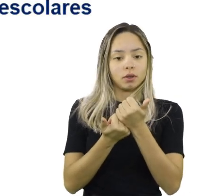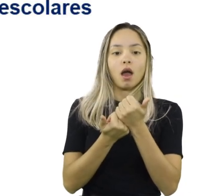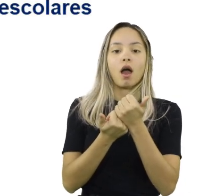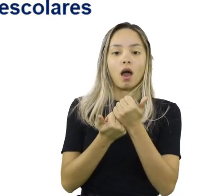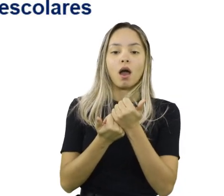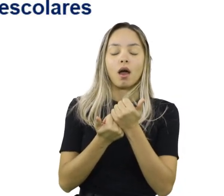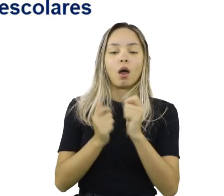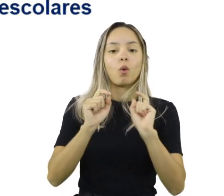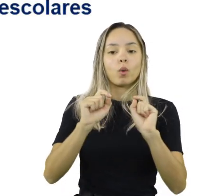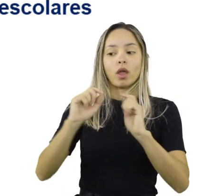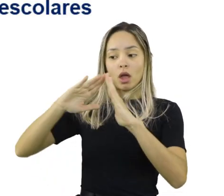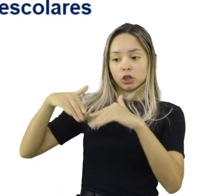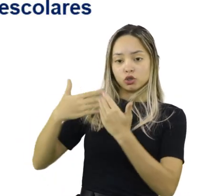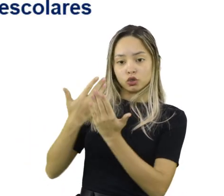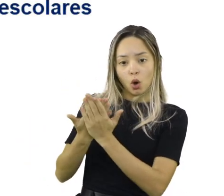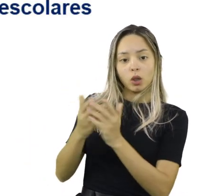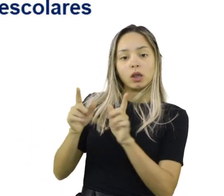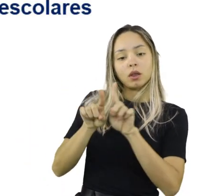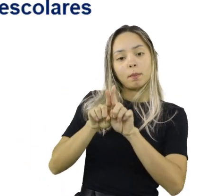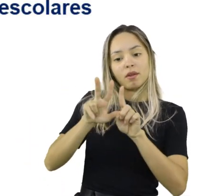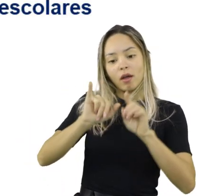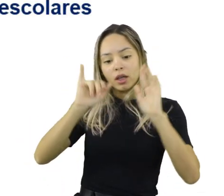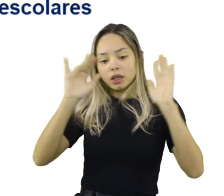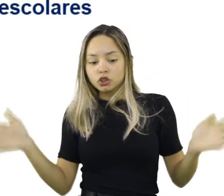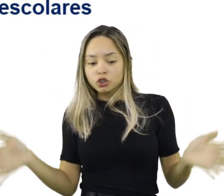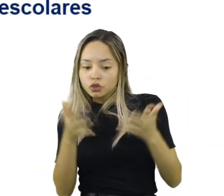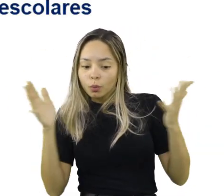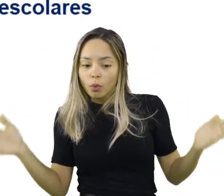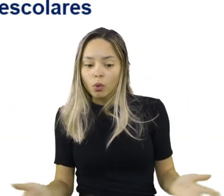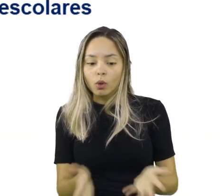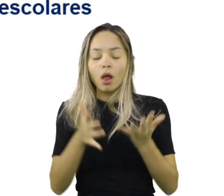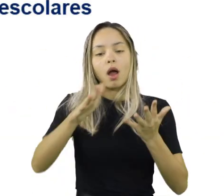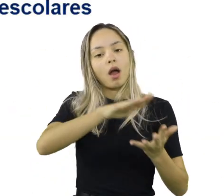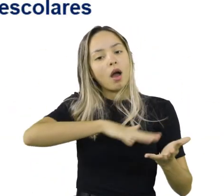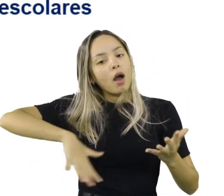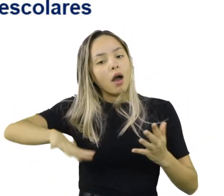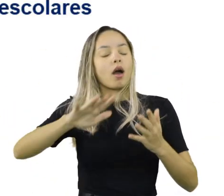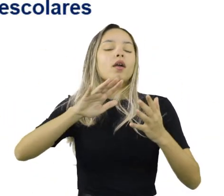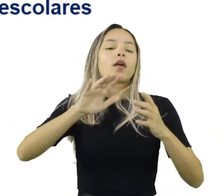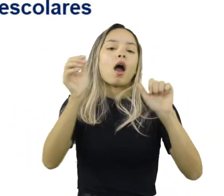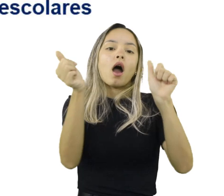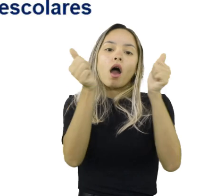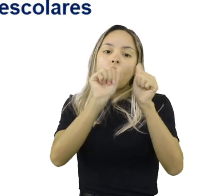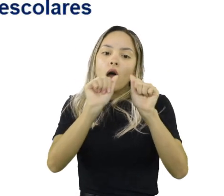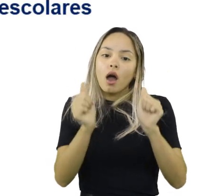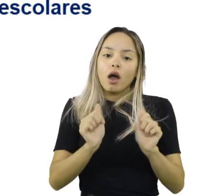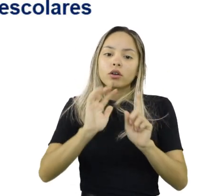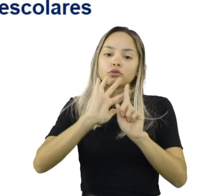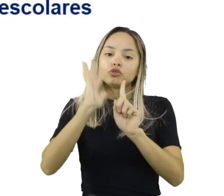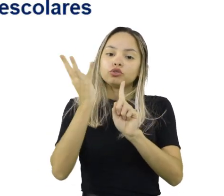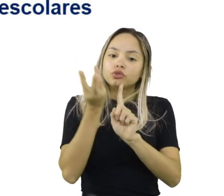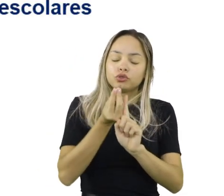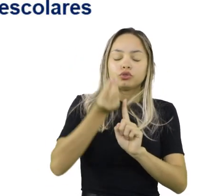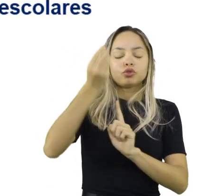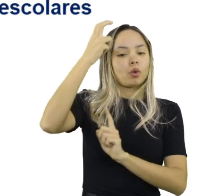que é desenvolvida pela escola. Cabe a ele estimular atividades artísticas, culturais, esportivas,